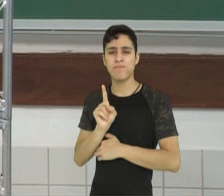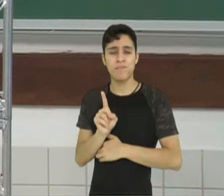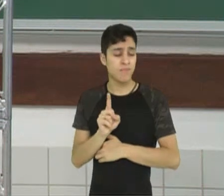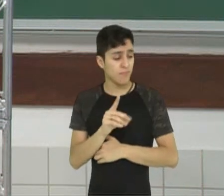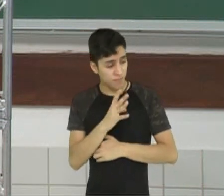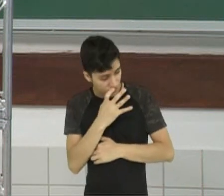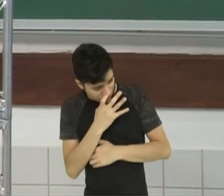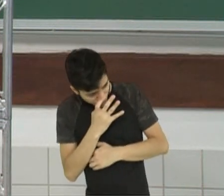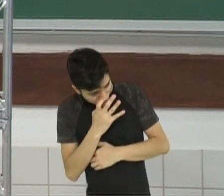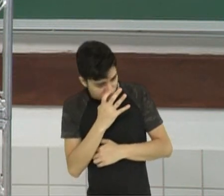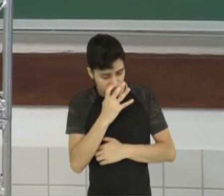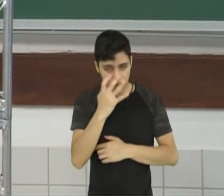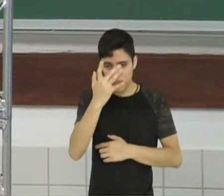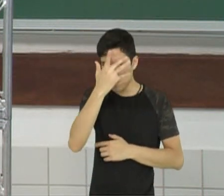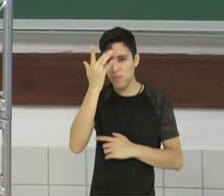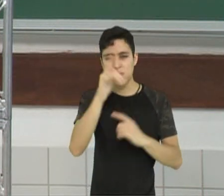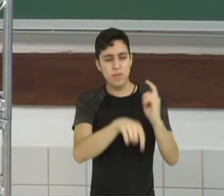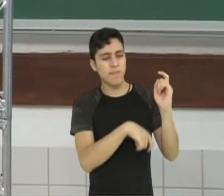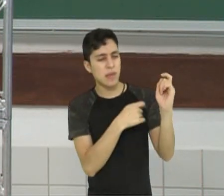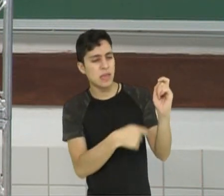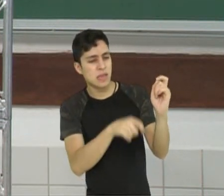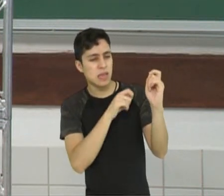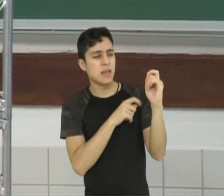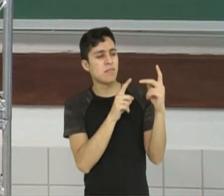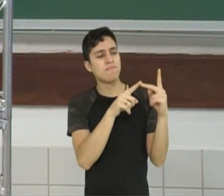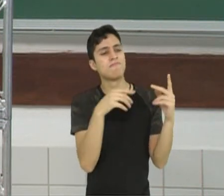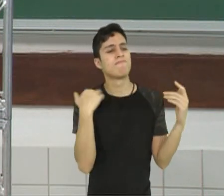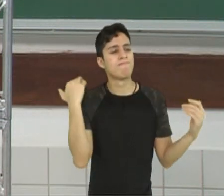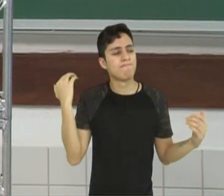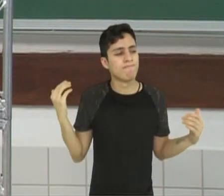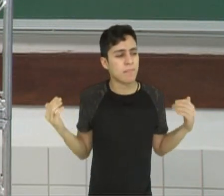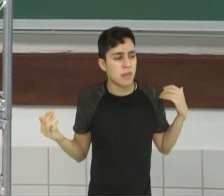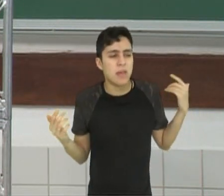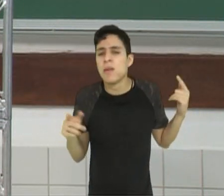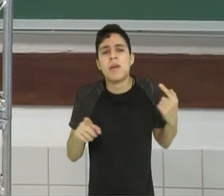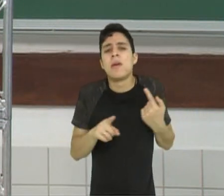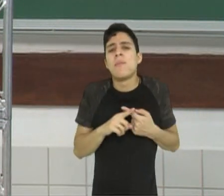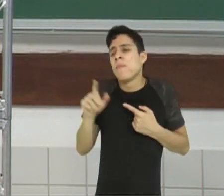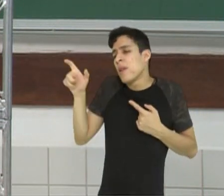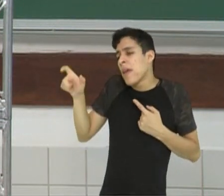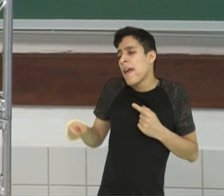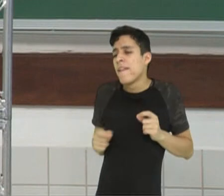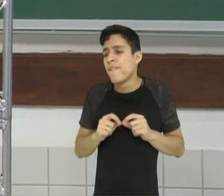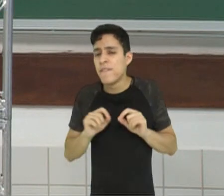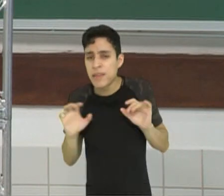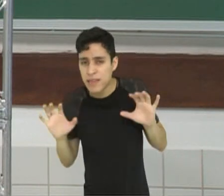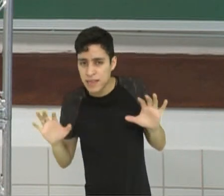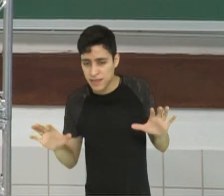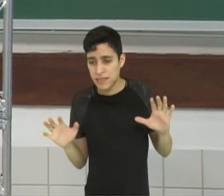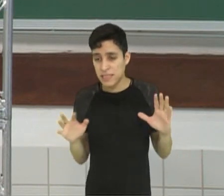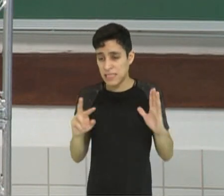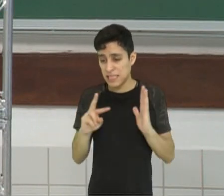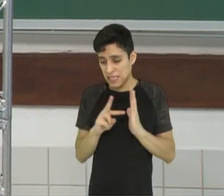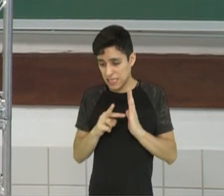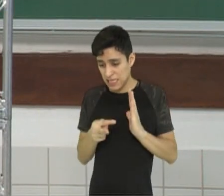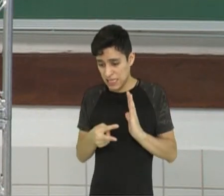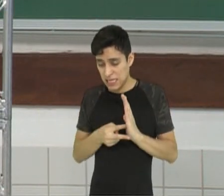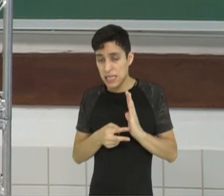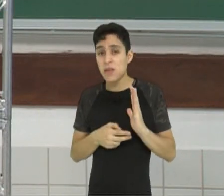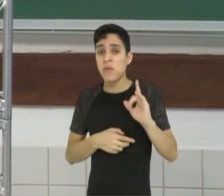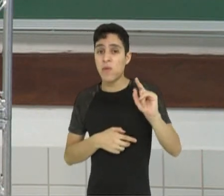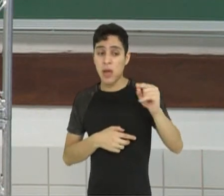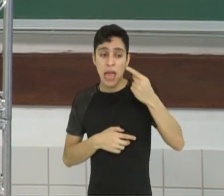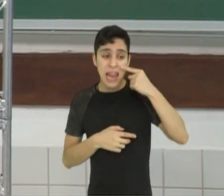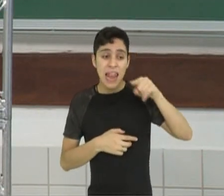tinha caiaques com pessoas pescando, outras passeando. Para que ele fez isso? para retomar, né? Porque esse rio um dia